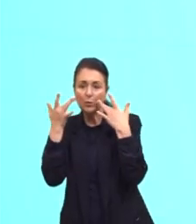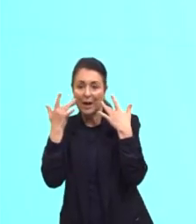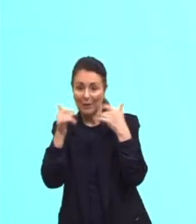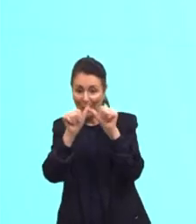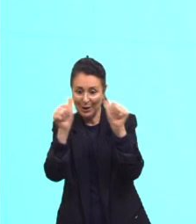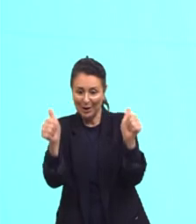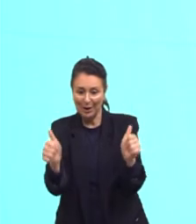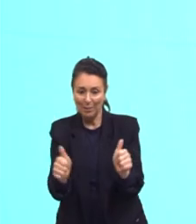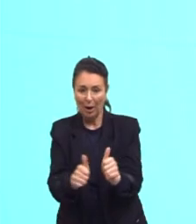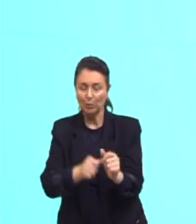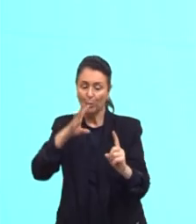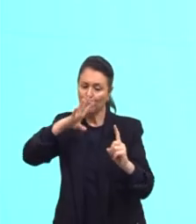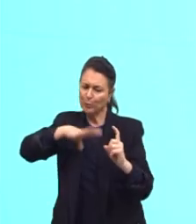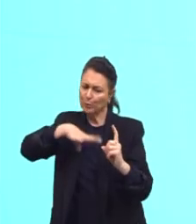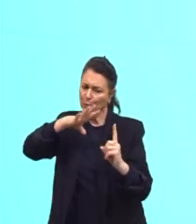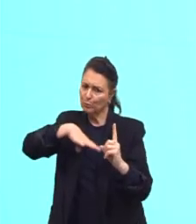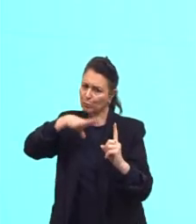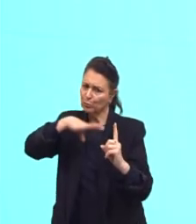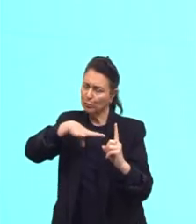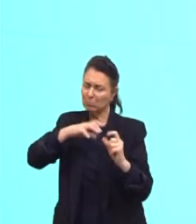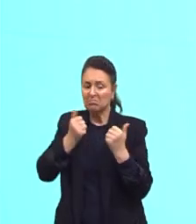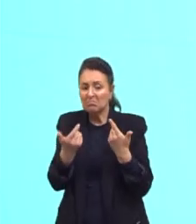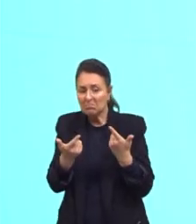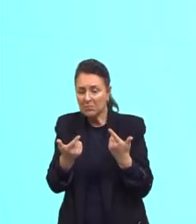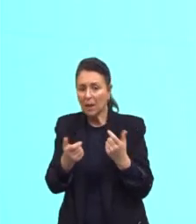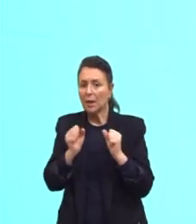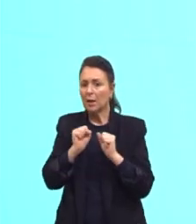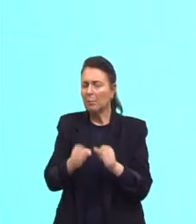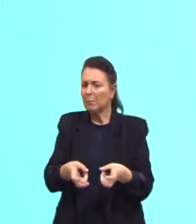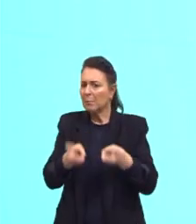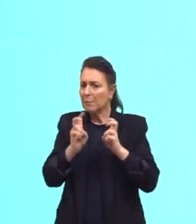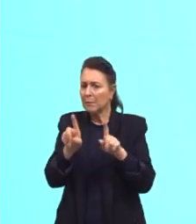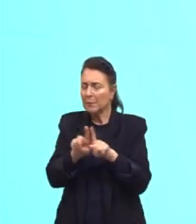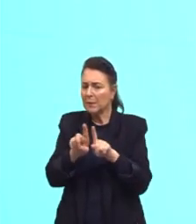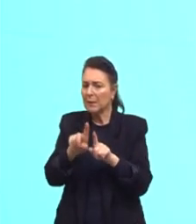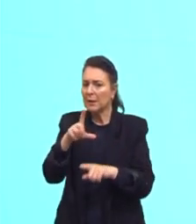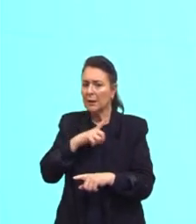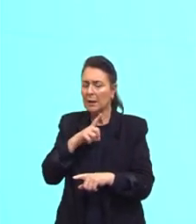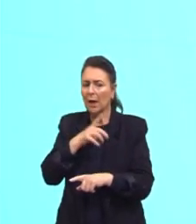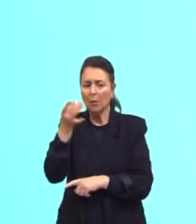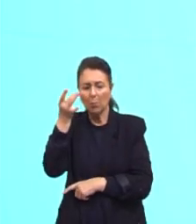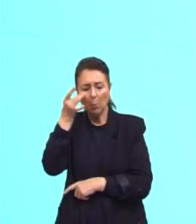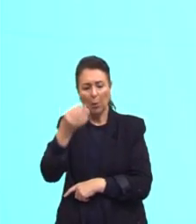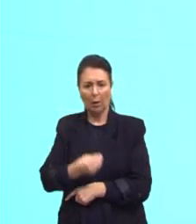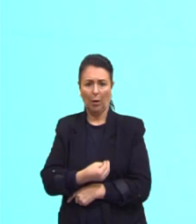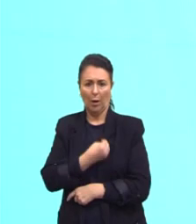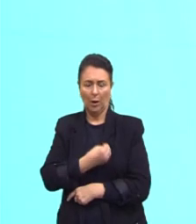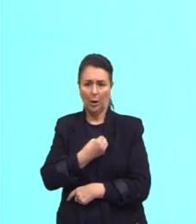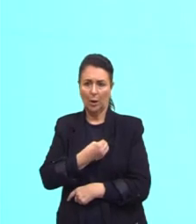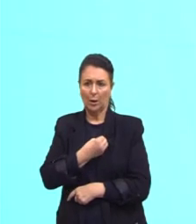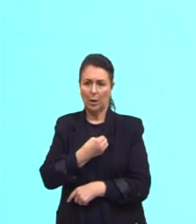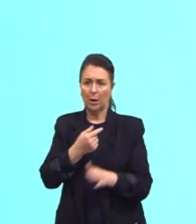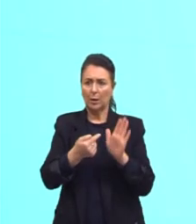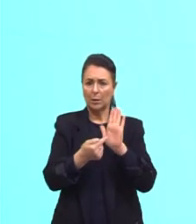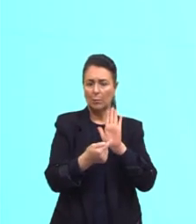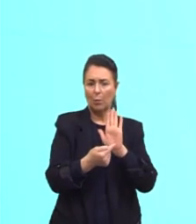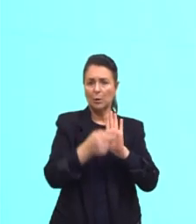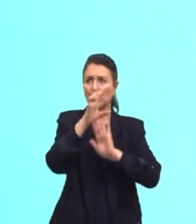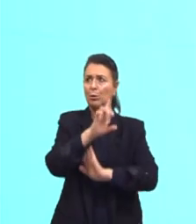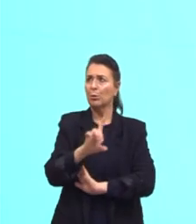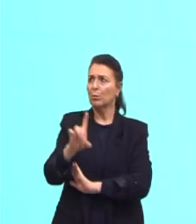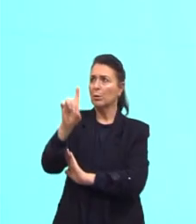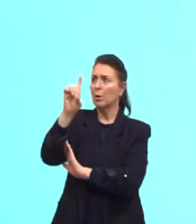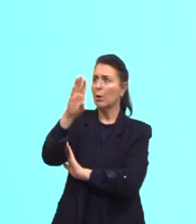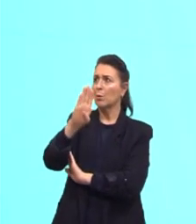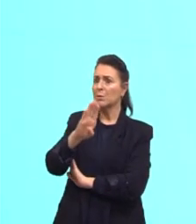relacionado a mitologia trazendo ali a gente percebe isso porque tem a presença na de uma encenação do Deus Baco